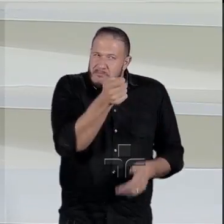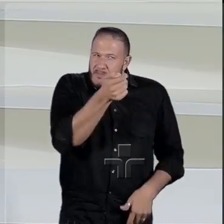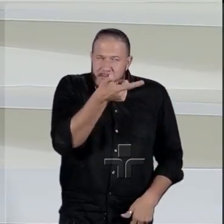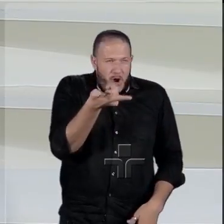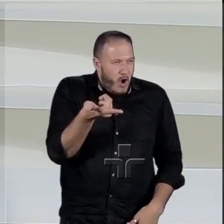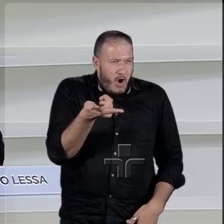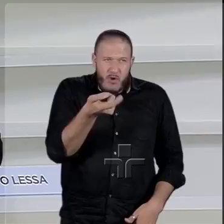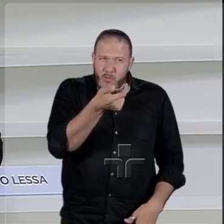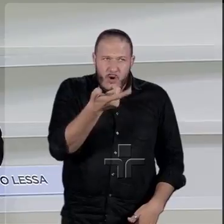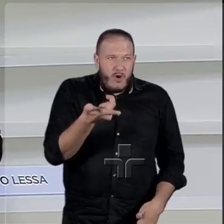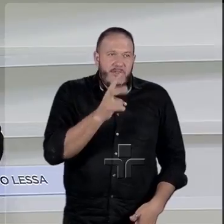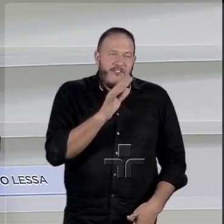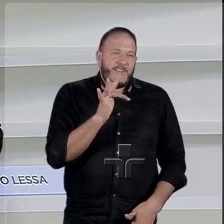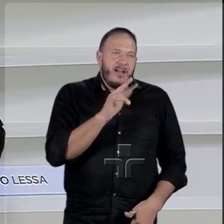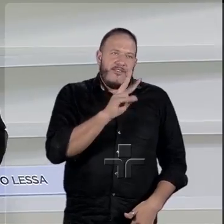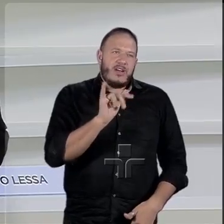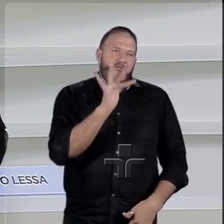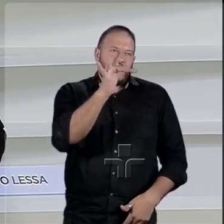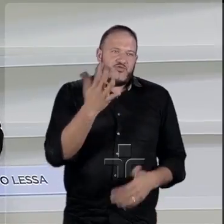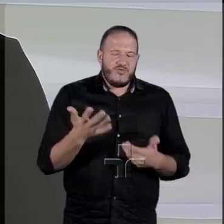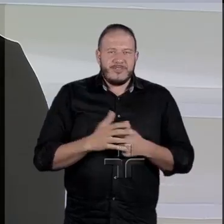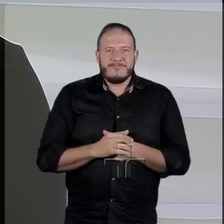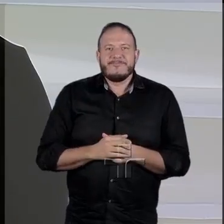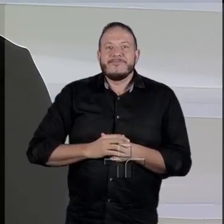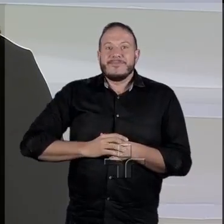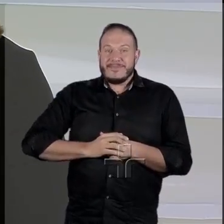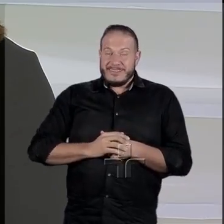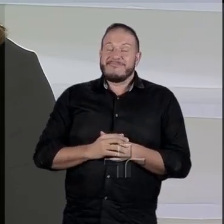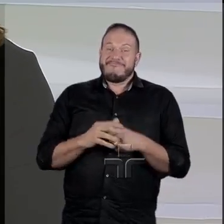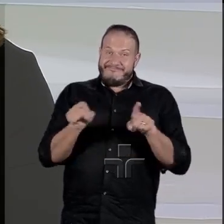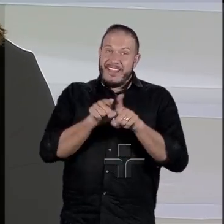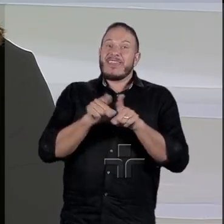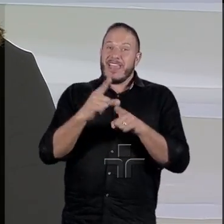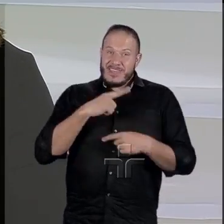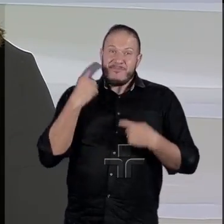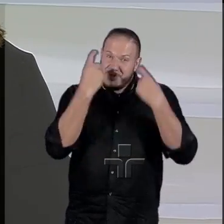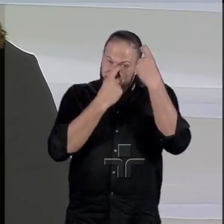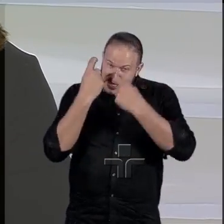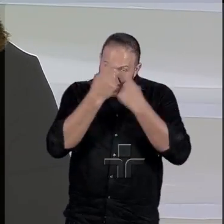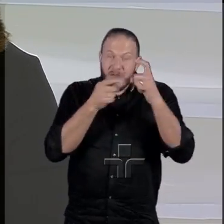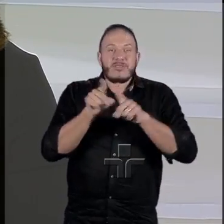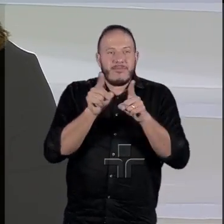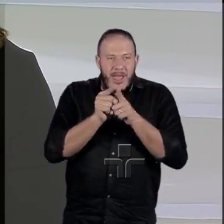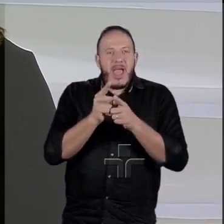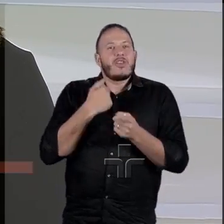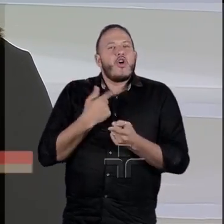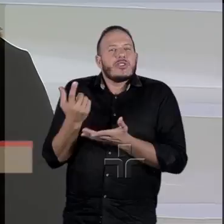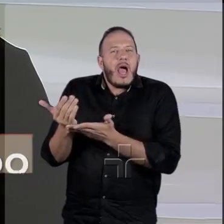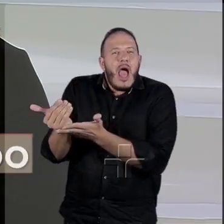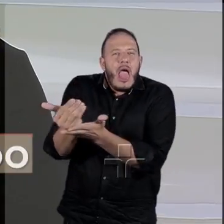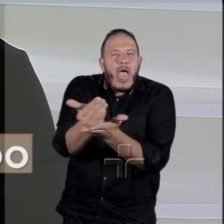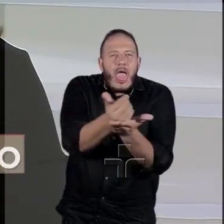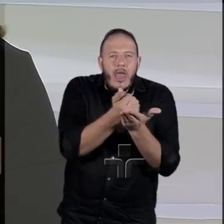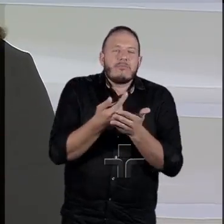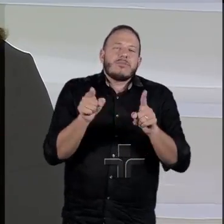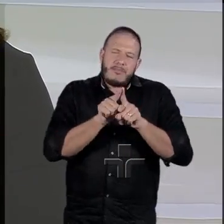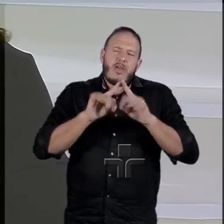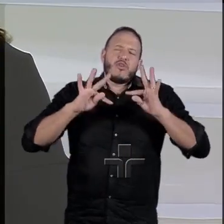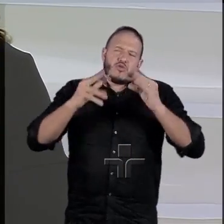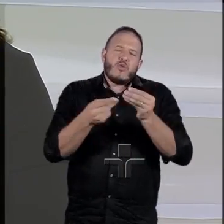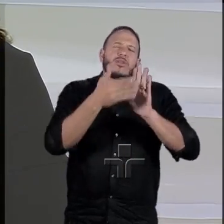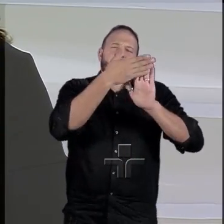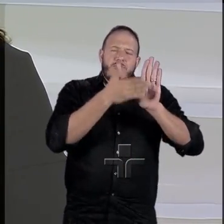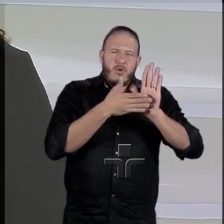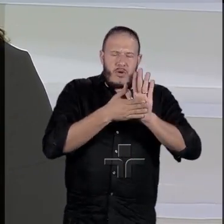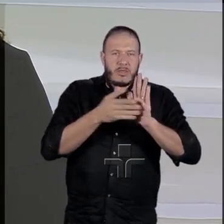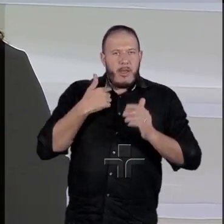futuro. Denise. Essa é uma preocupação que eu tenho também em relação à capitalização, que parece constar de todas as propostas, inclusive o Paulo Guedes já